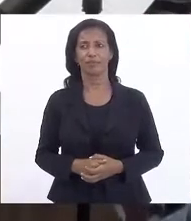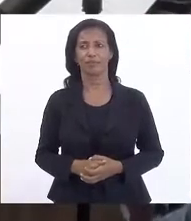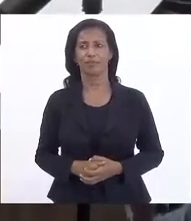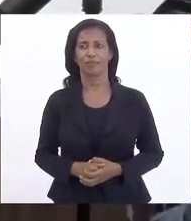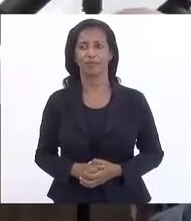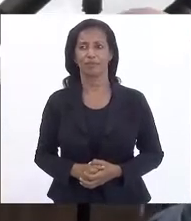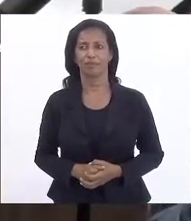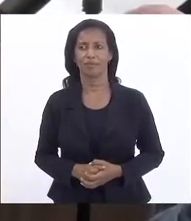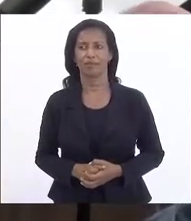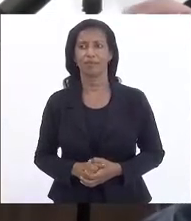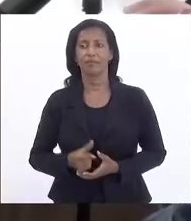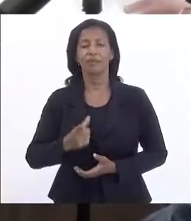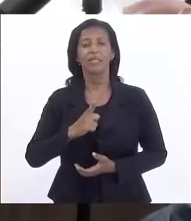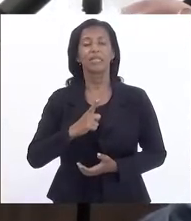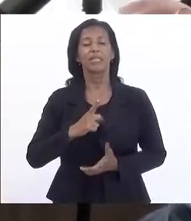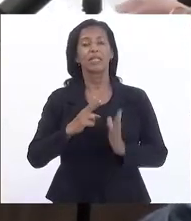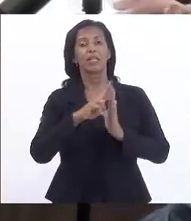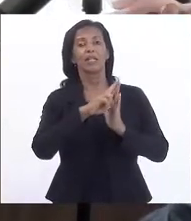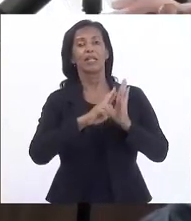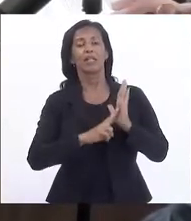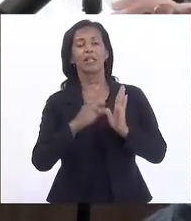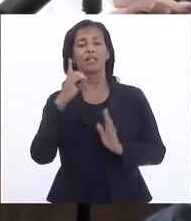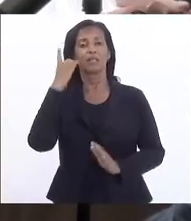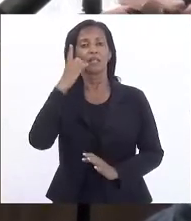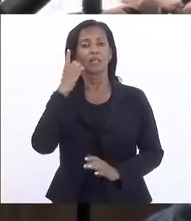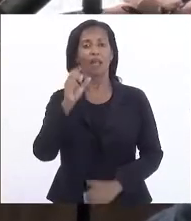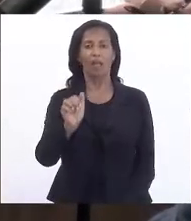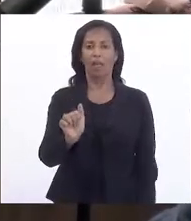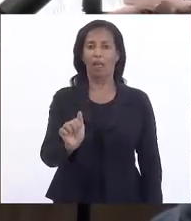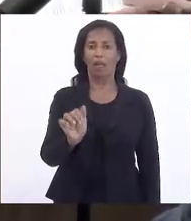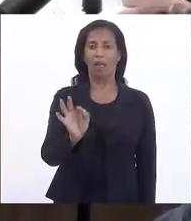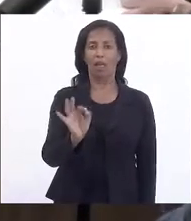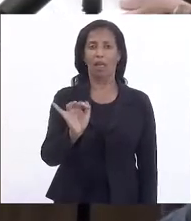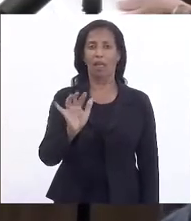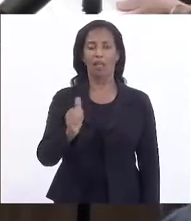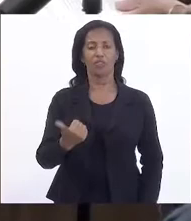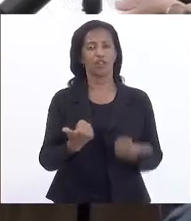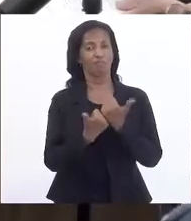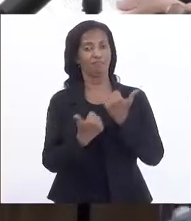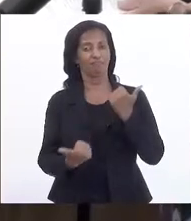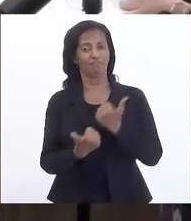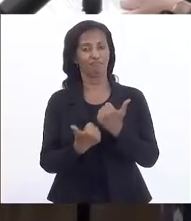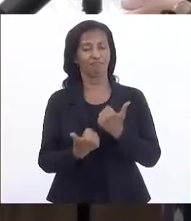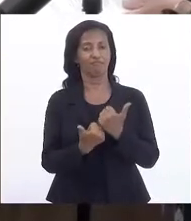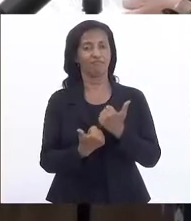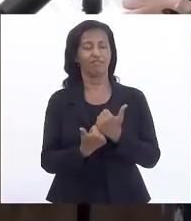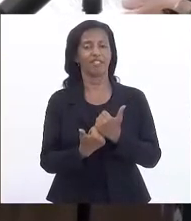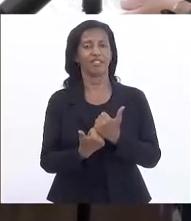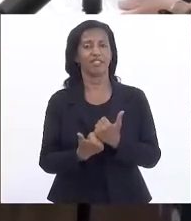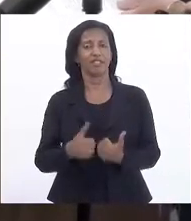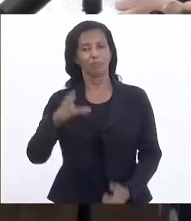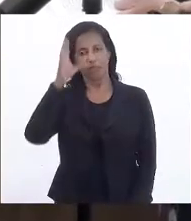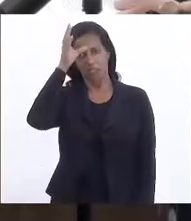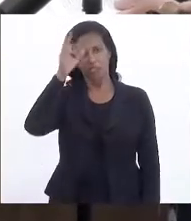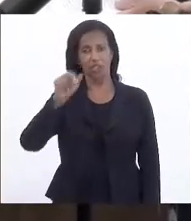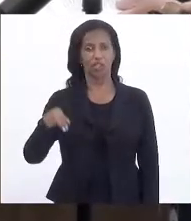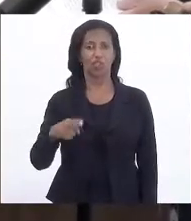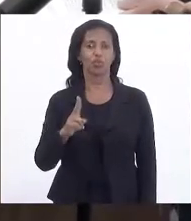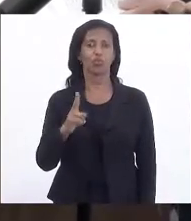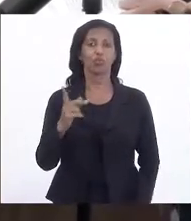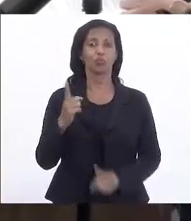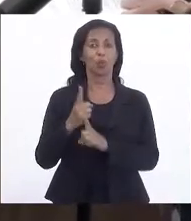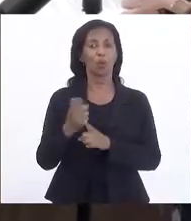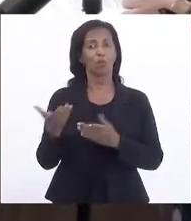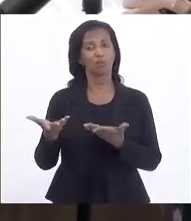aliás tem a relatoria do deputado Atila Nunes vice-presidida pela deputada Tia Ju que se encontra